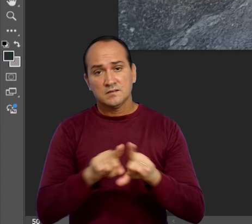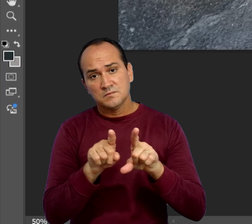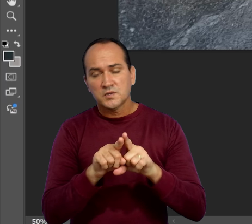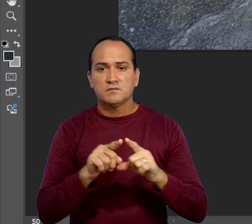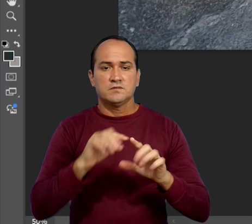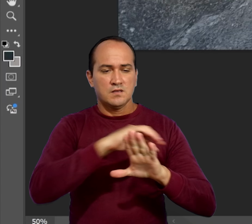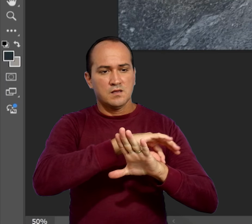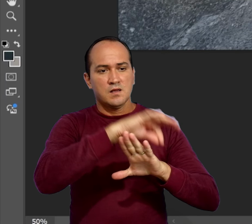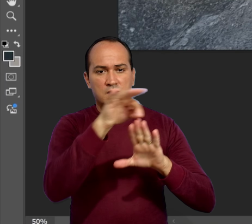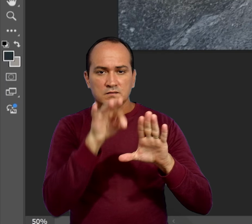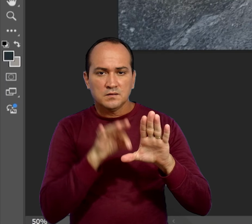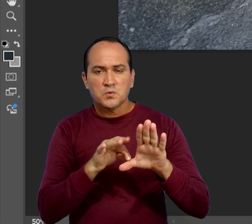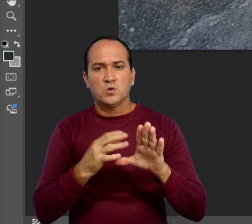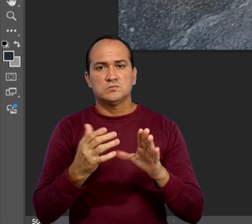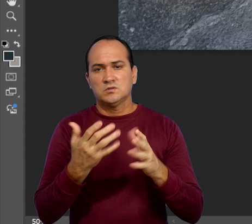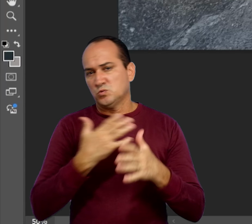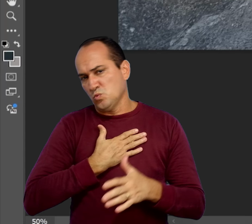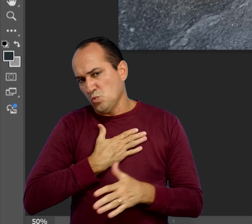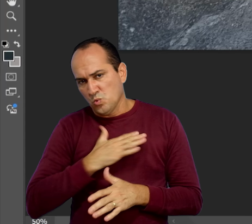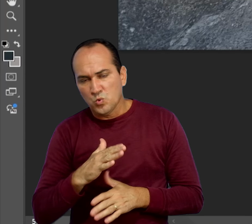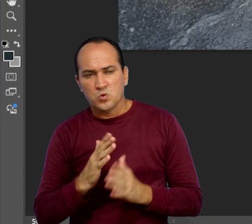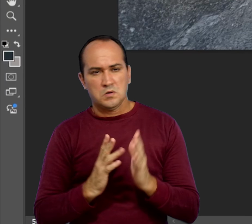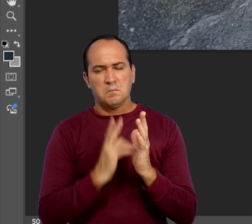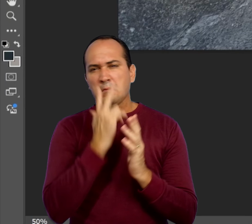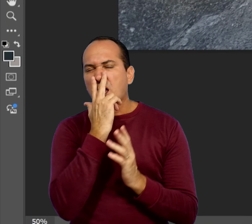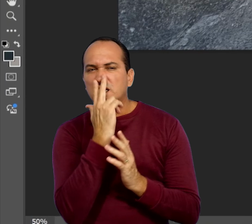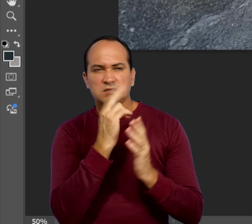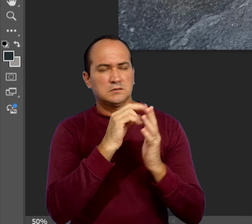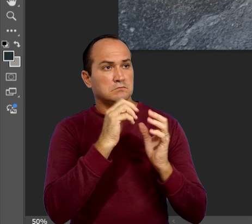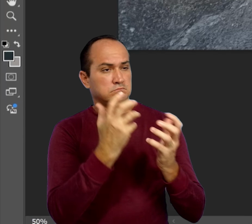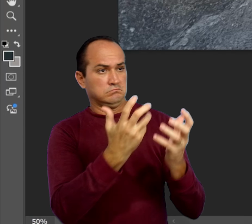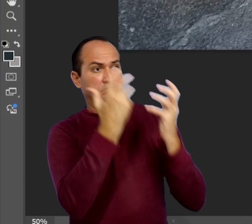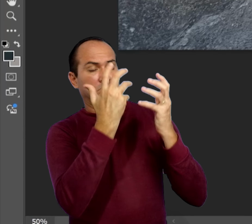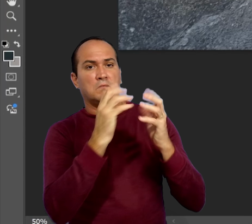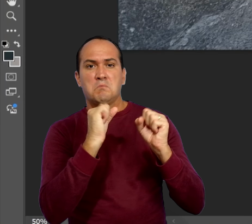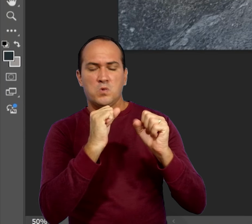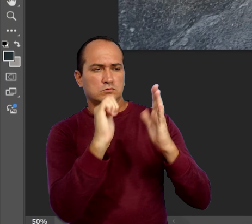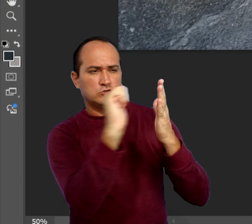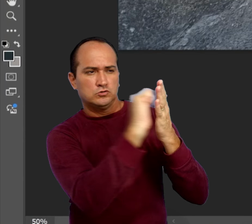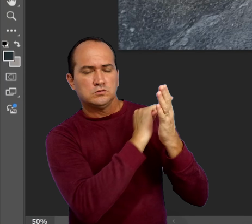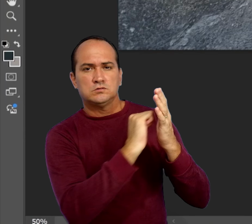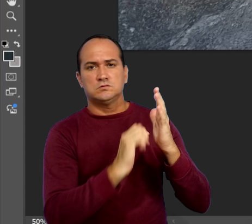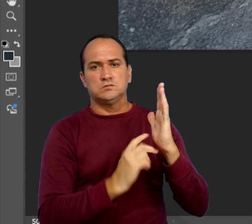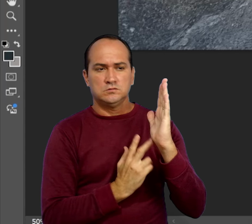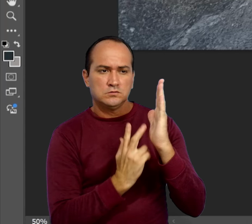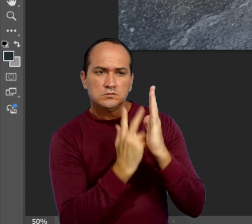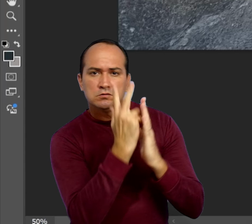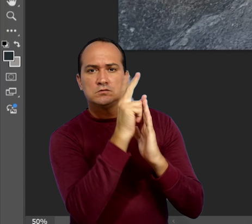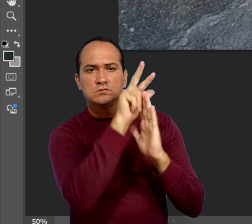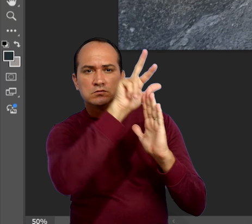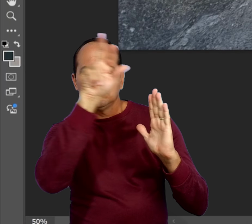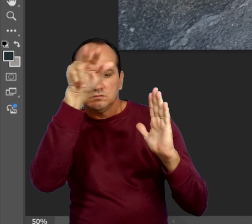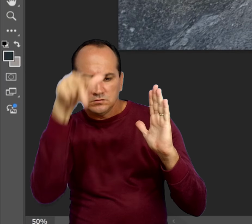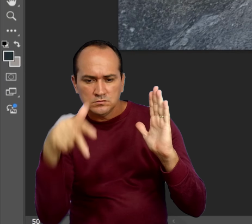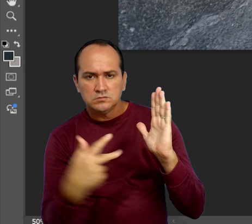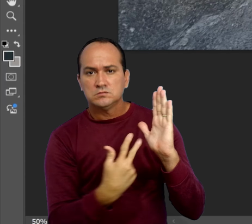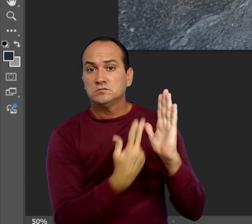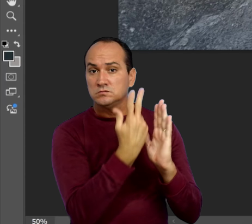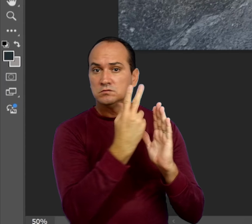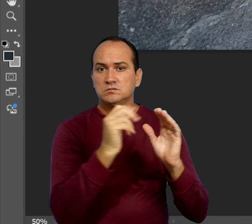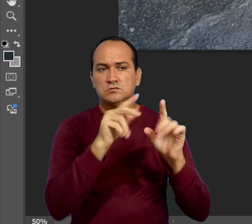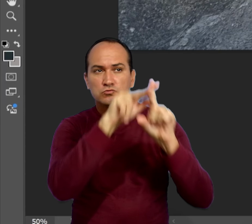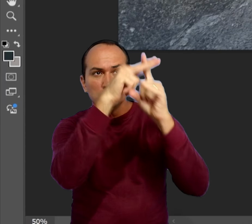Também, se você tiver alguma borda, alguma coisa que você não gostou, achou que ficou um pouco marcada, você pode passar essa ferramenta, que ela também faz